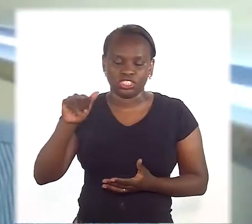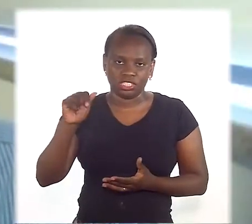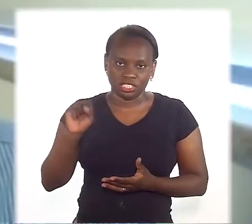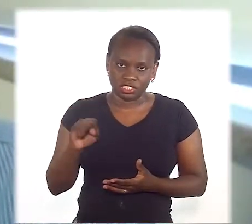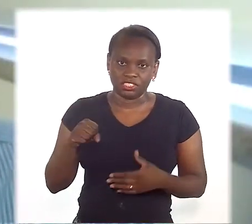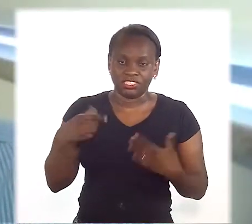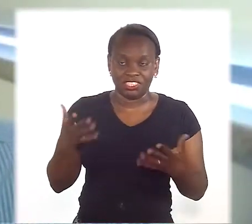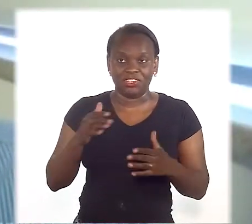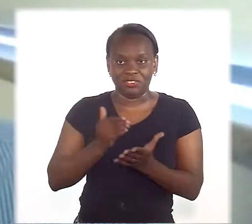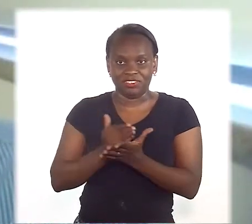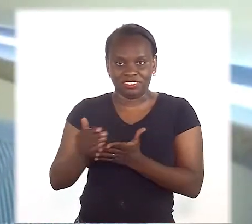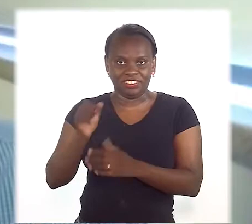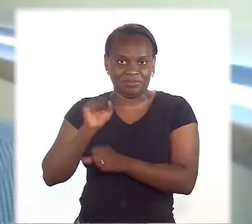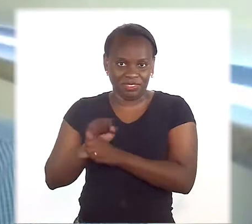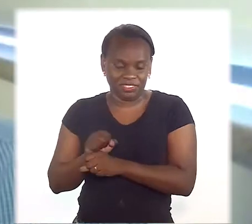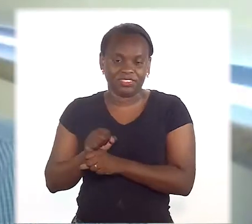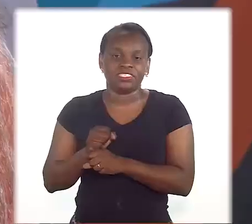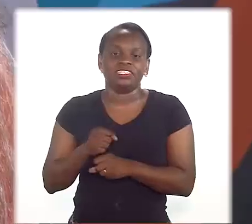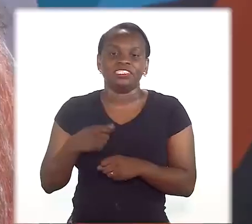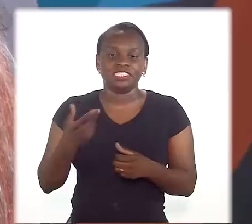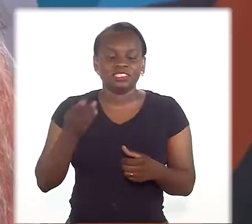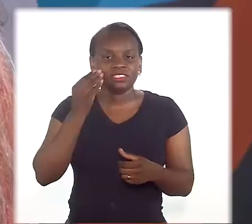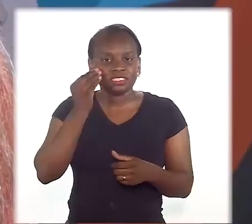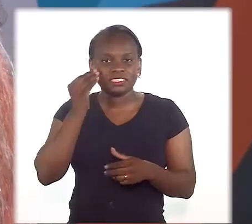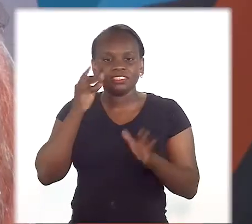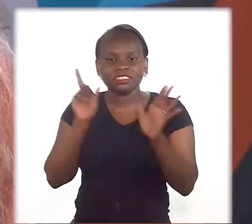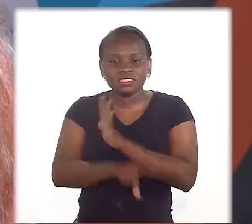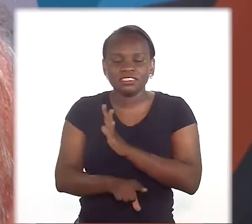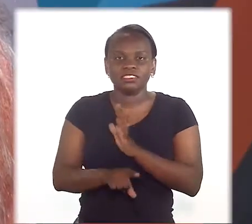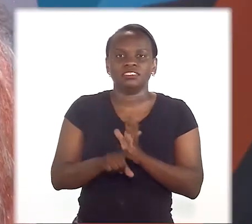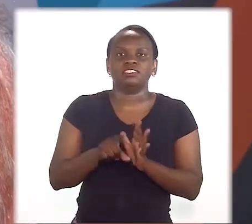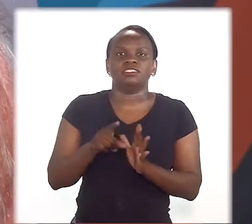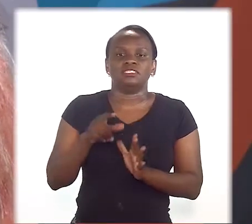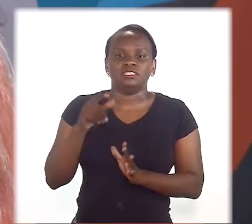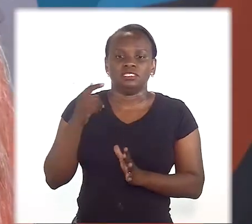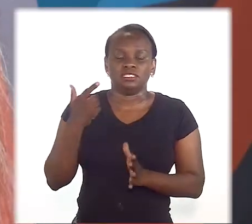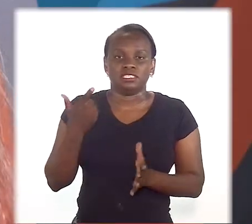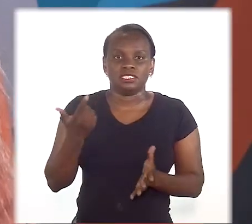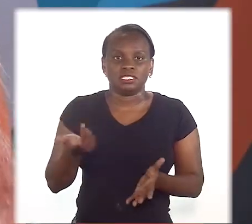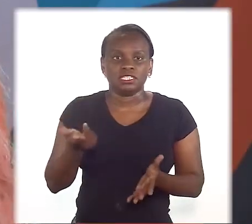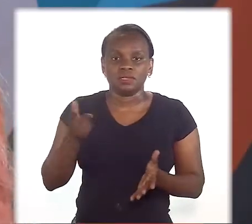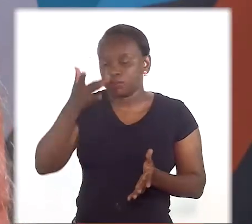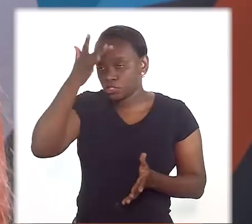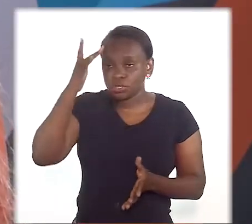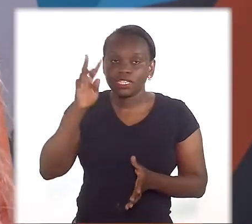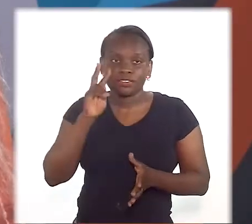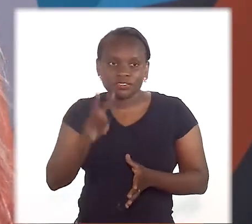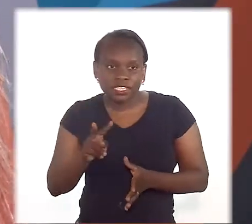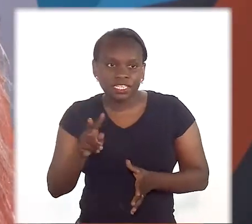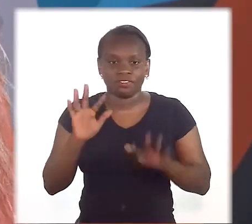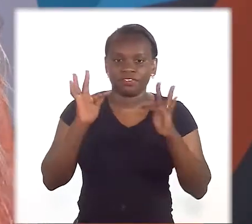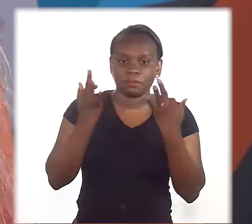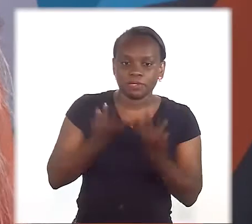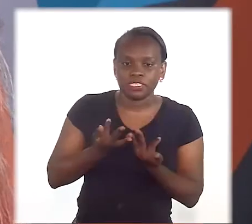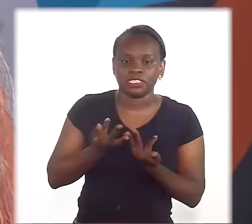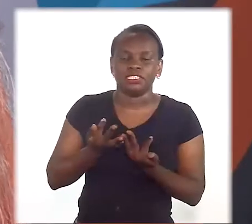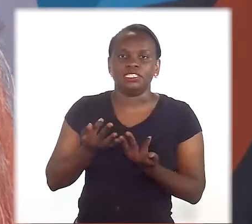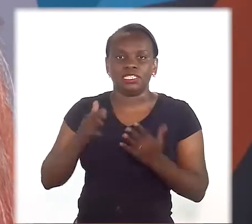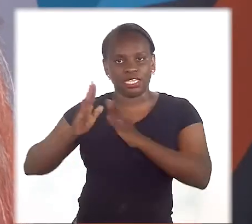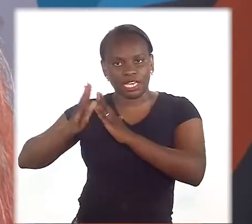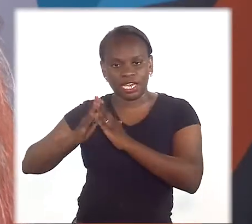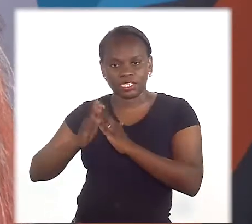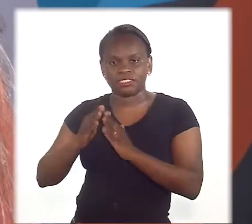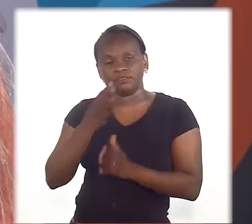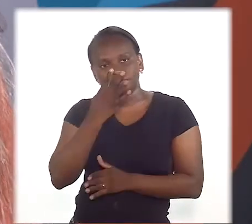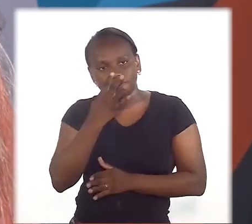quando fomos para o break, eu deixei aqui essa provocação de o que os nossos espectadores e familiares que